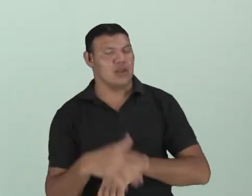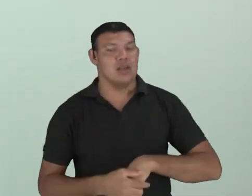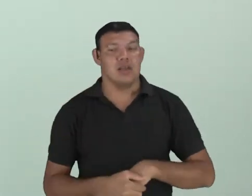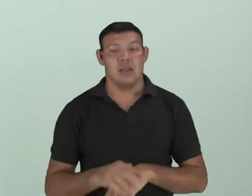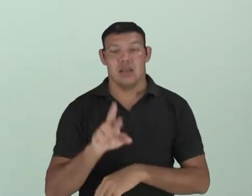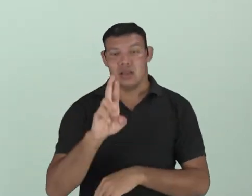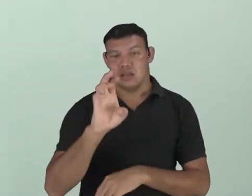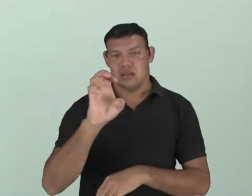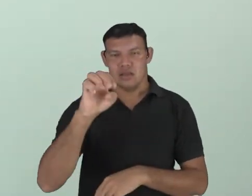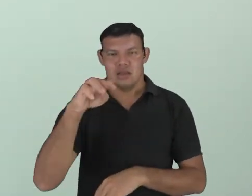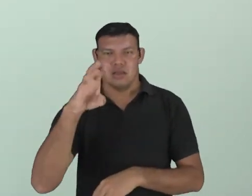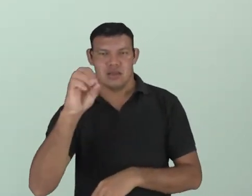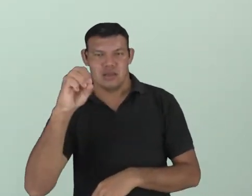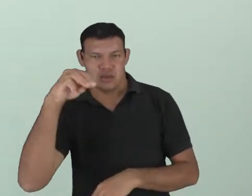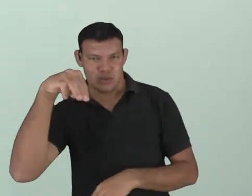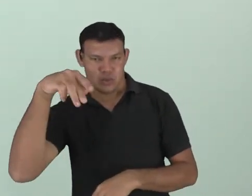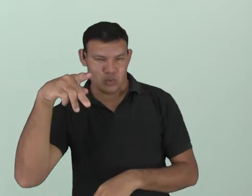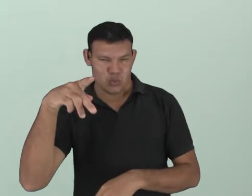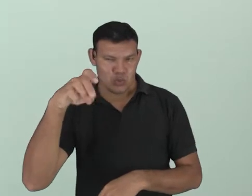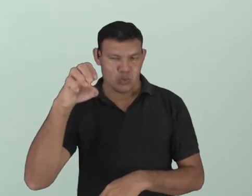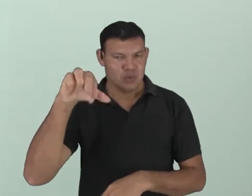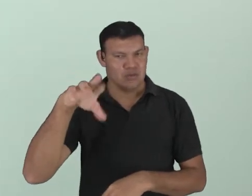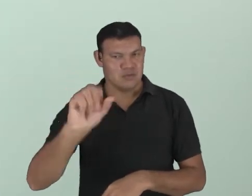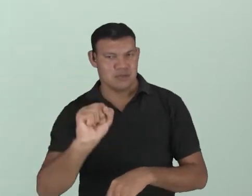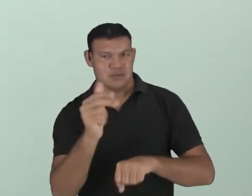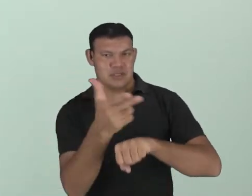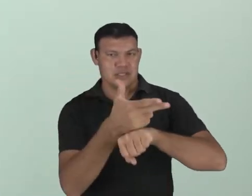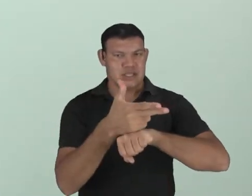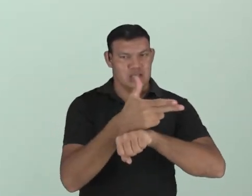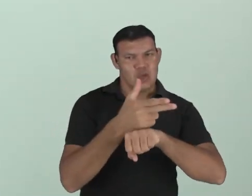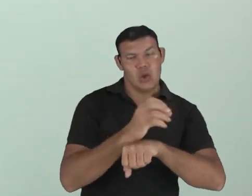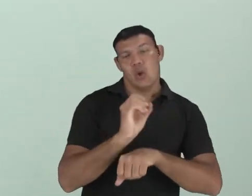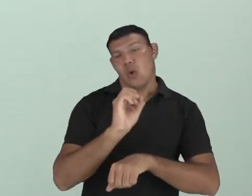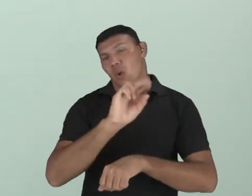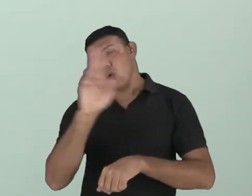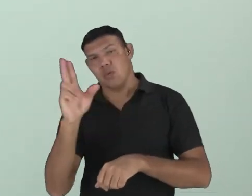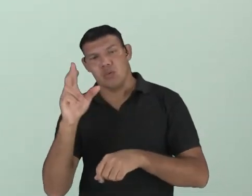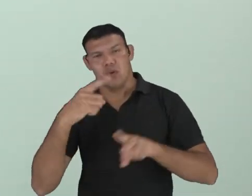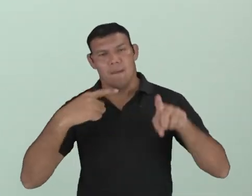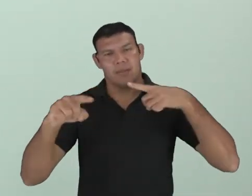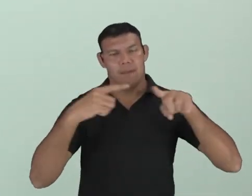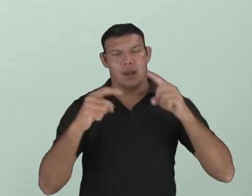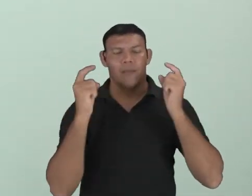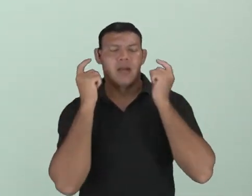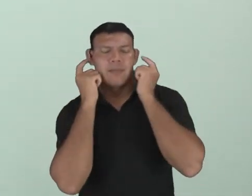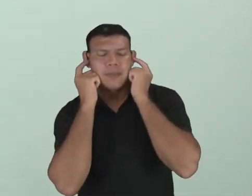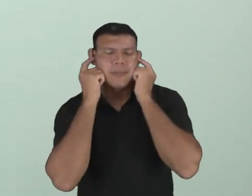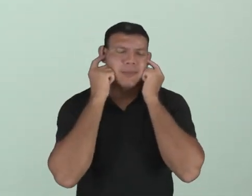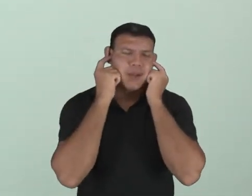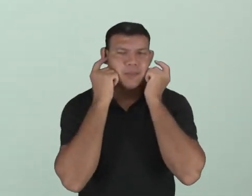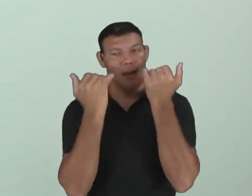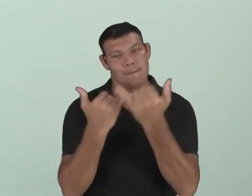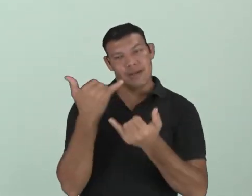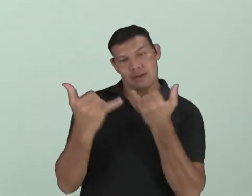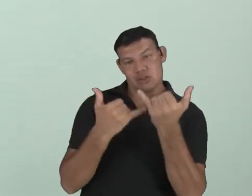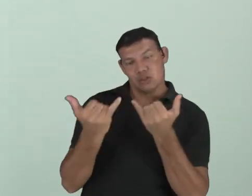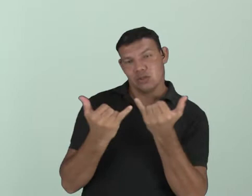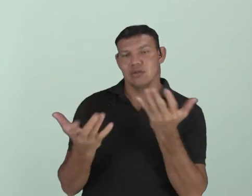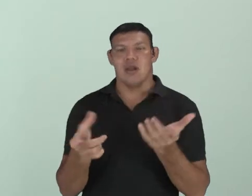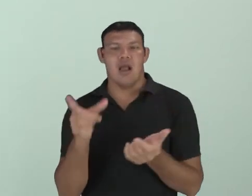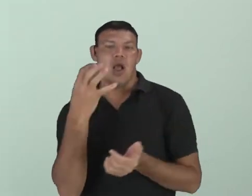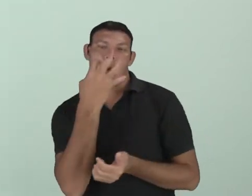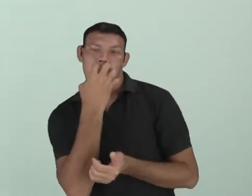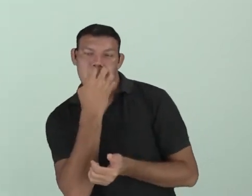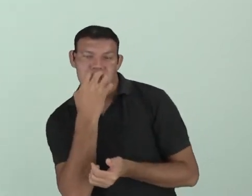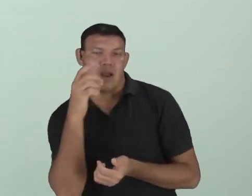Essa recompensa pode ser simplesmente assistir um vídeo, ouvir uma música que você gosta, ou brincar com um animal que você tenha, pode ser um cachorro ou um gato,